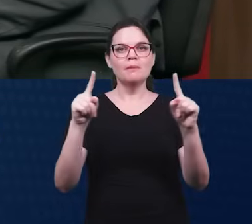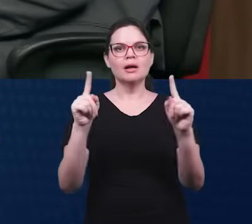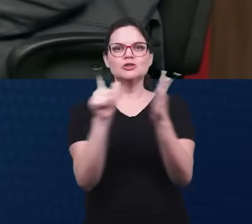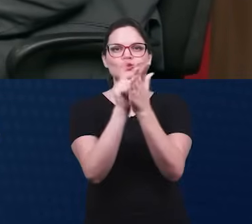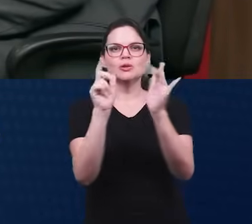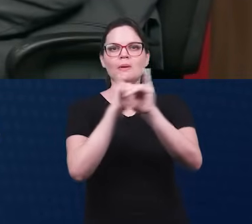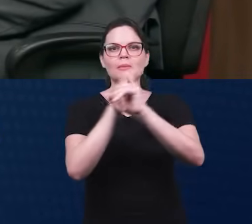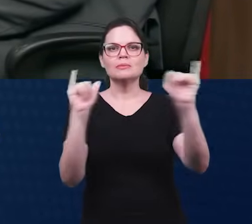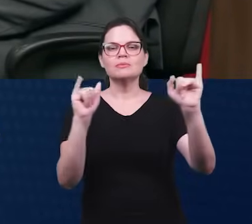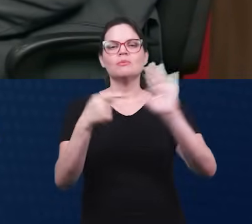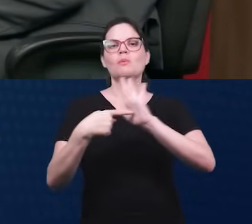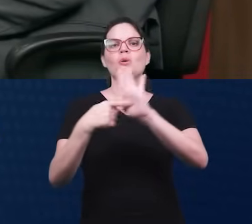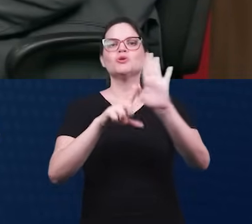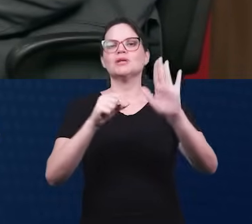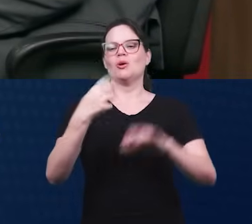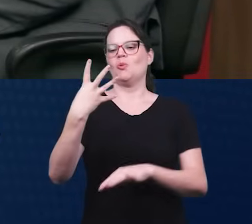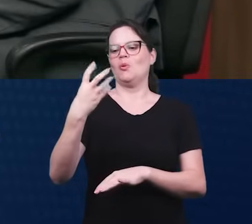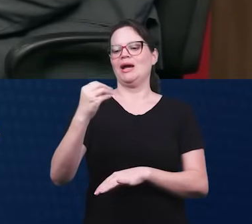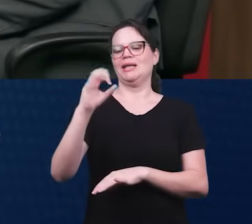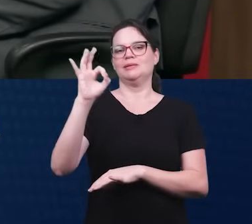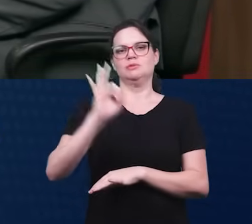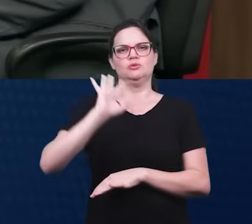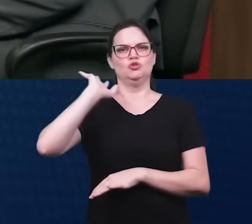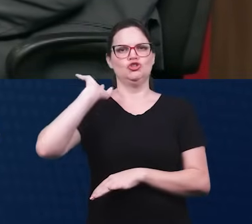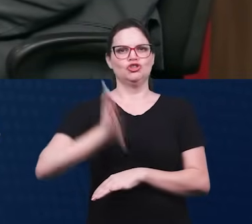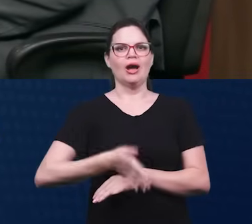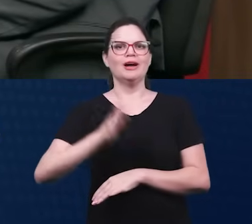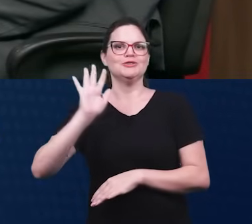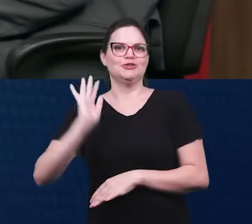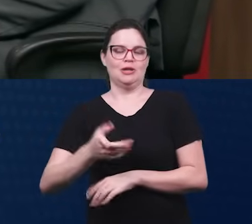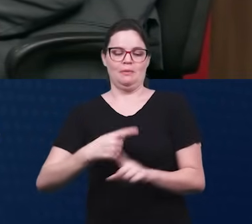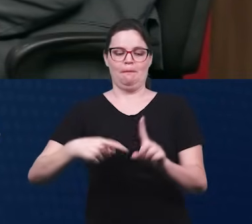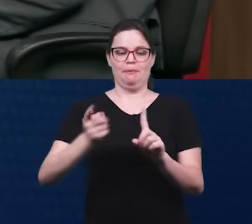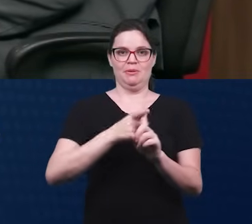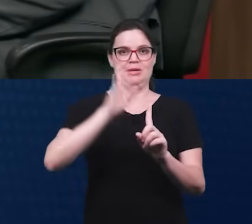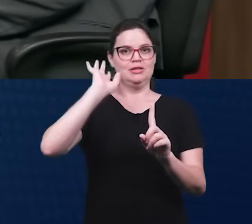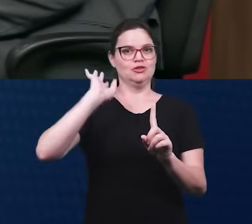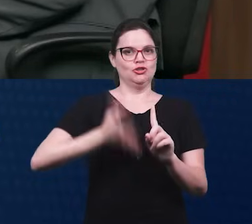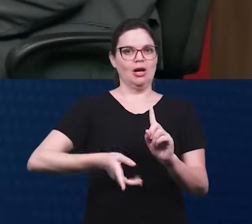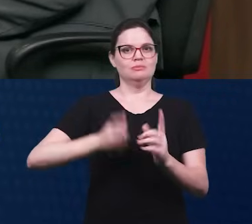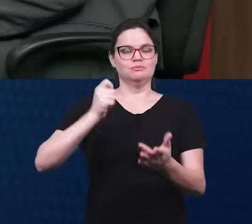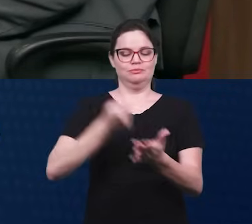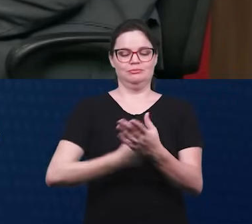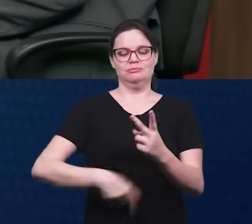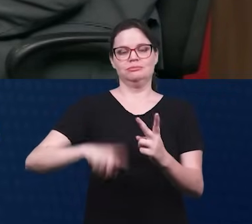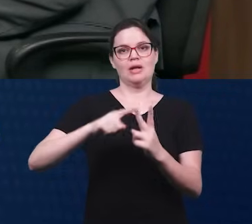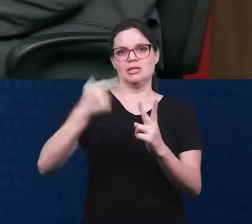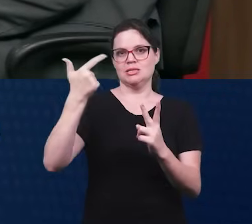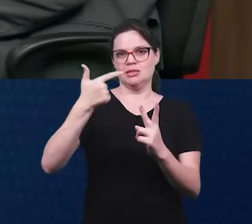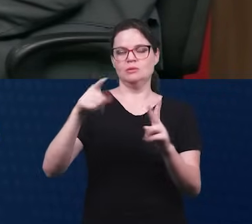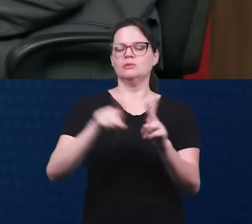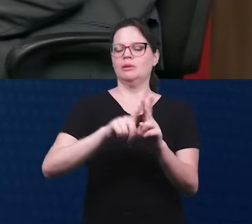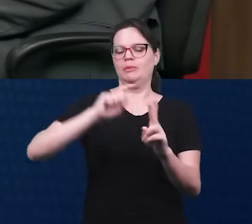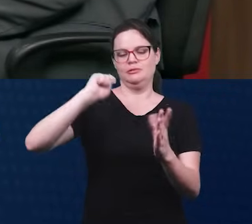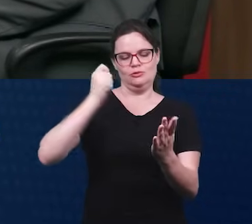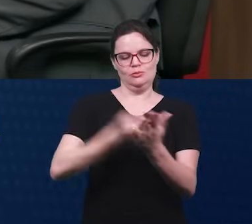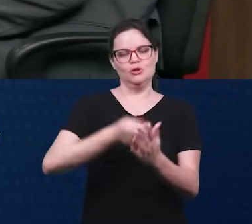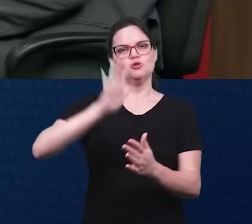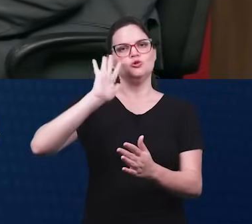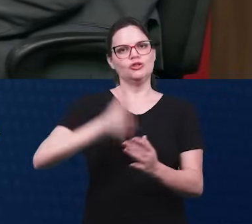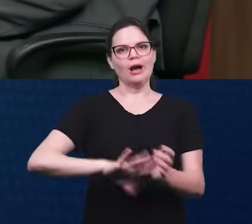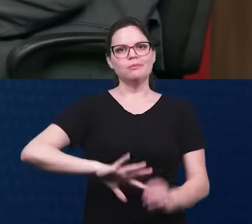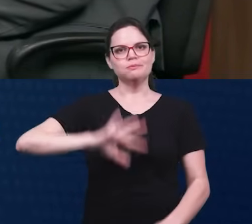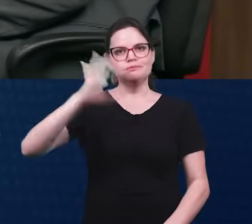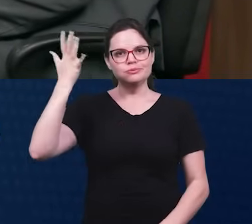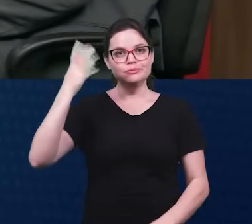está tocando, tanto a primeira quanto a segunda. Em 1970 já foi